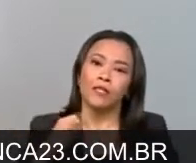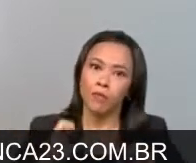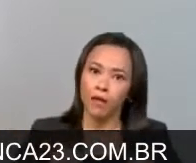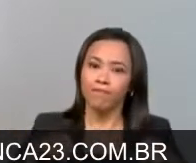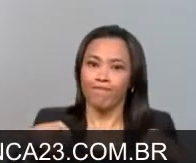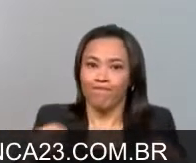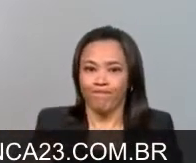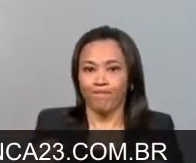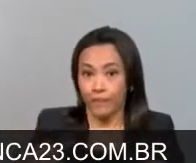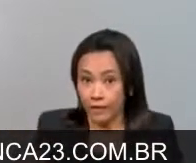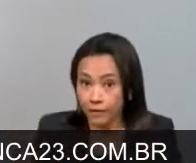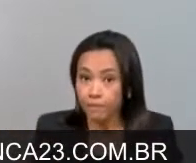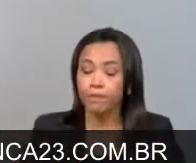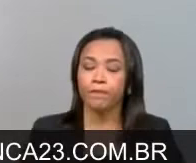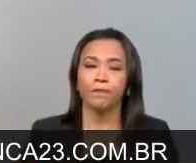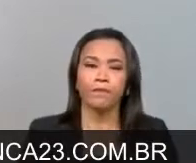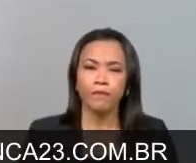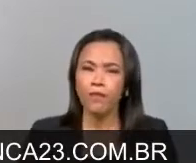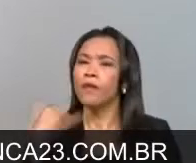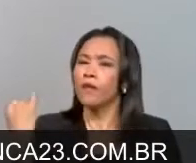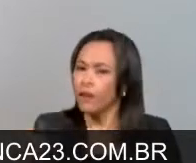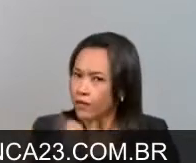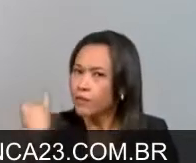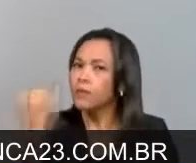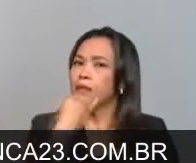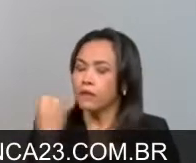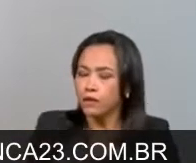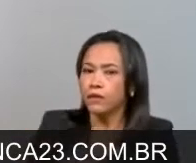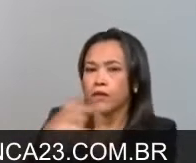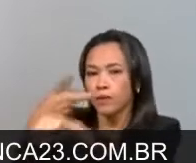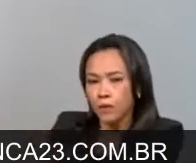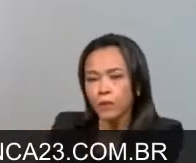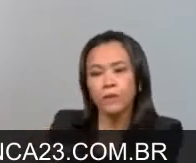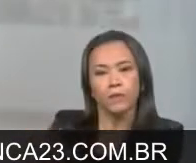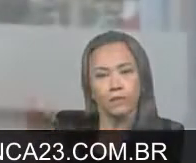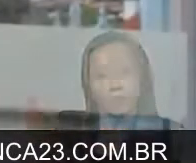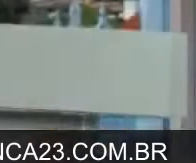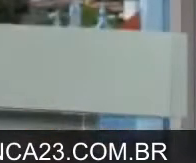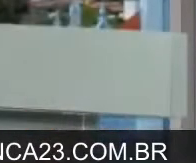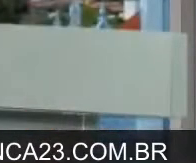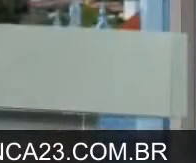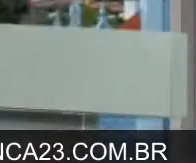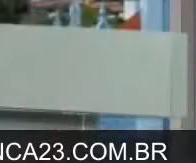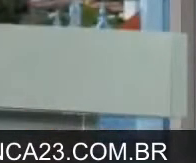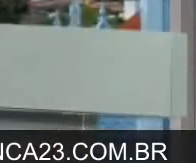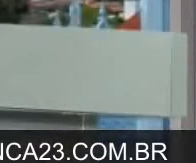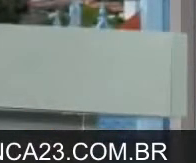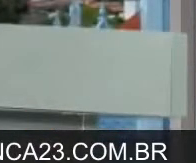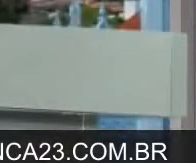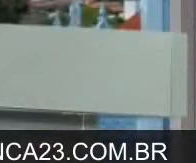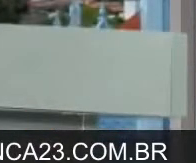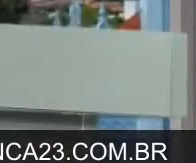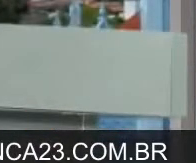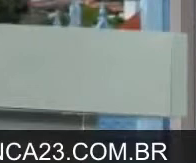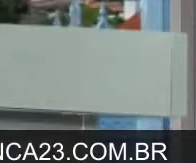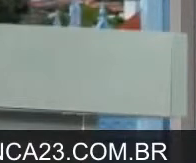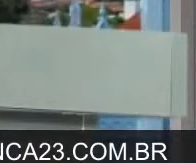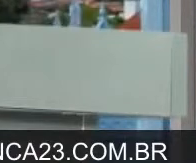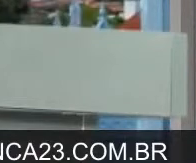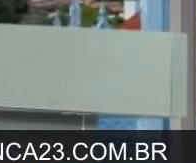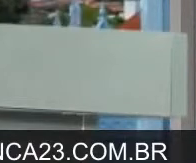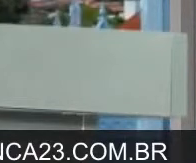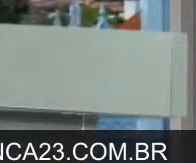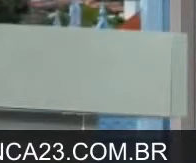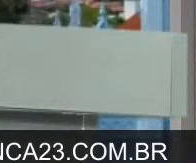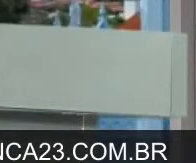recuperação. Então, é muito importante que se busque esse tipo de ajuda. E é muito importante falar sobre esse